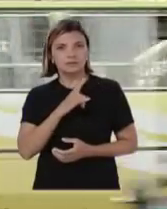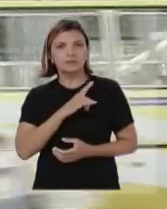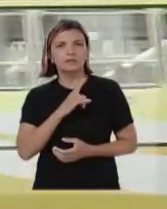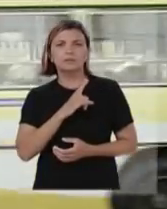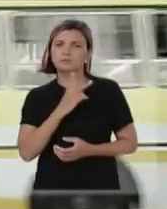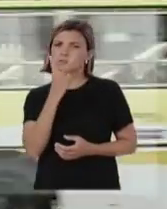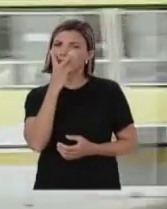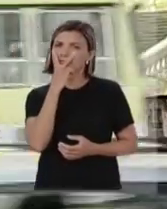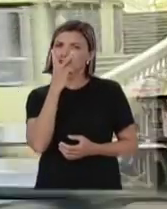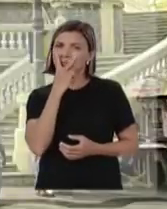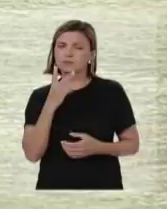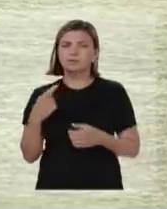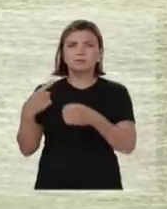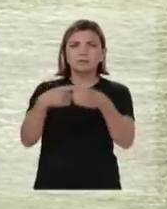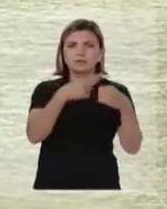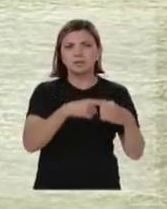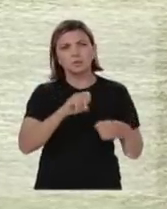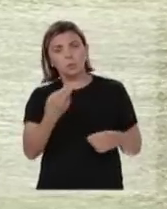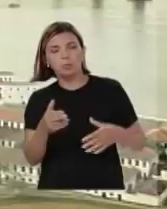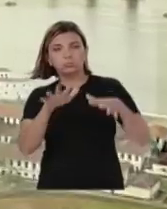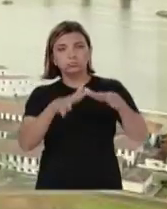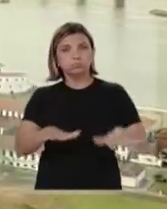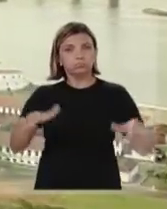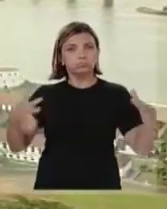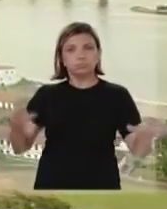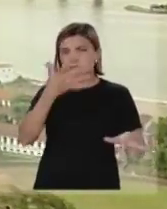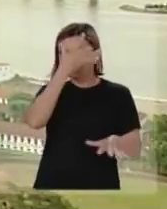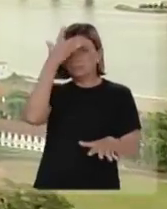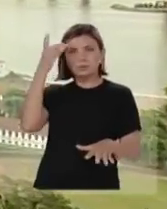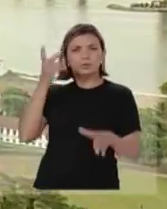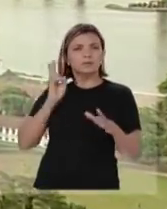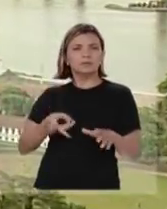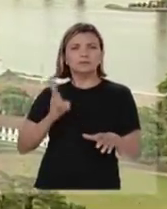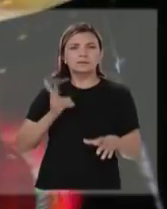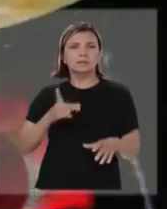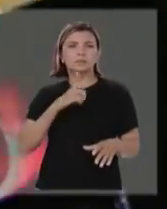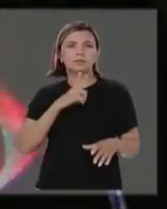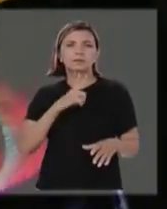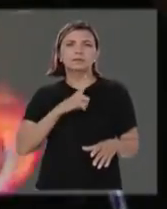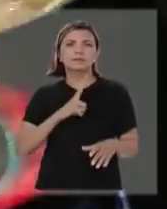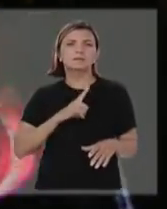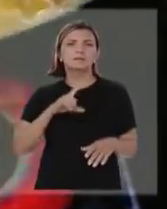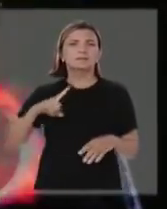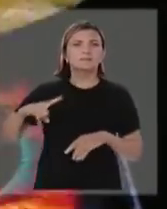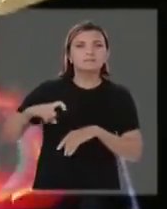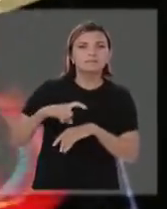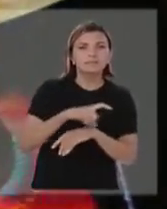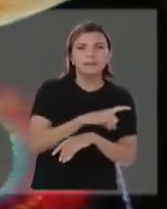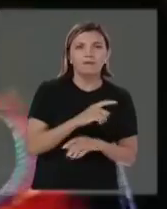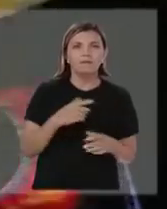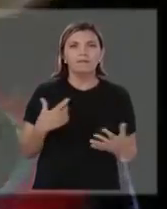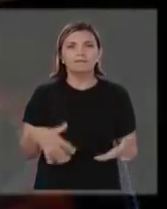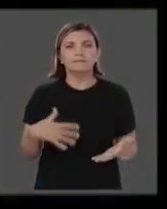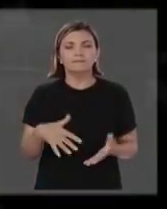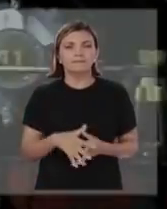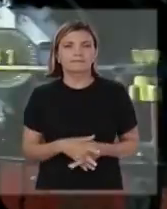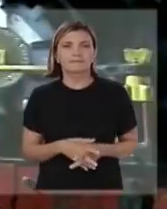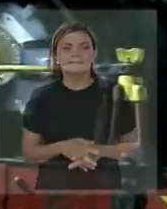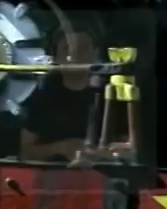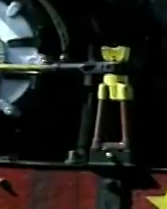No Espírito Santo, seja no interior ou no litoral, o pessoal não dispensa uma boa moqueca de camarão.